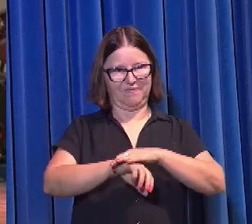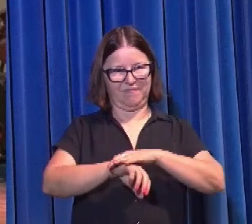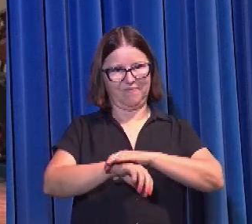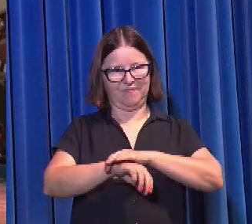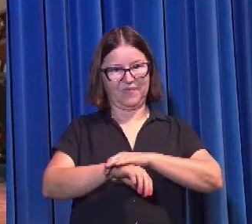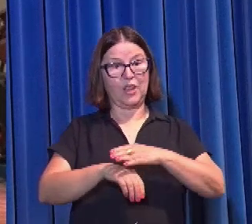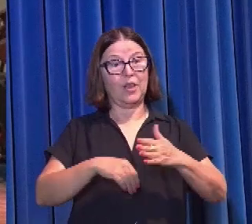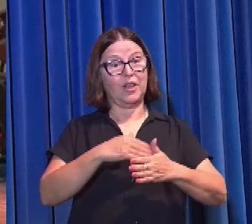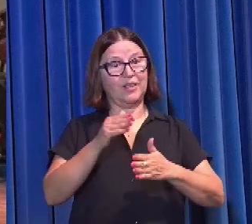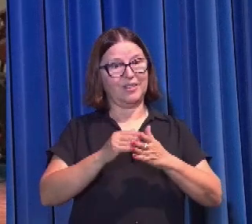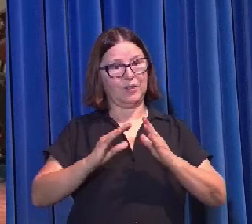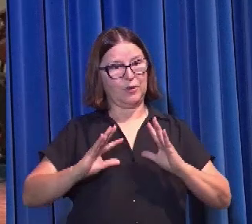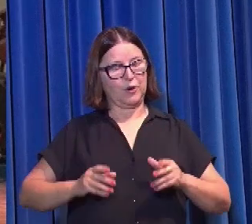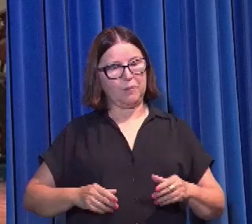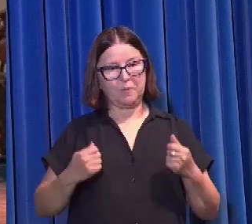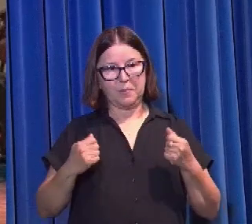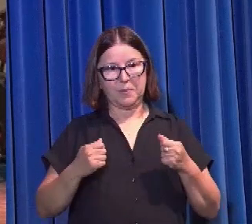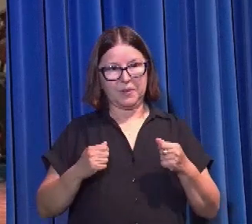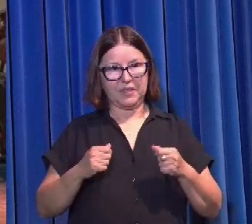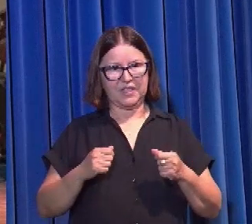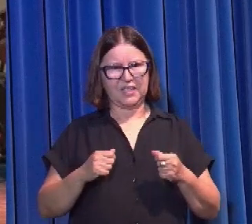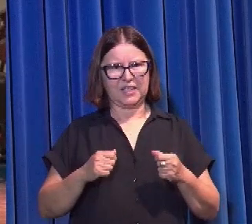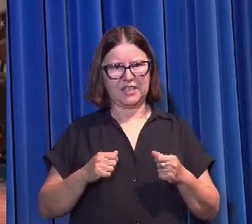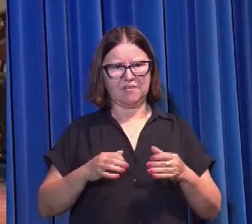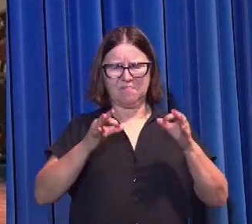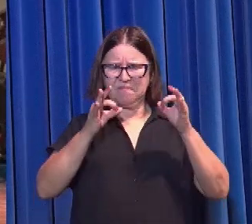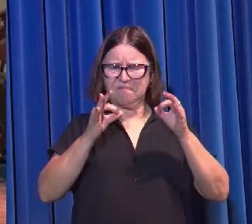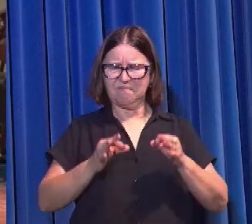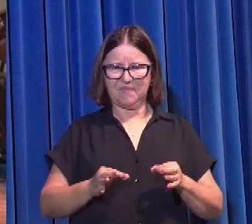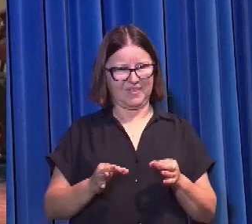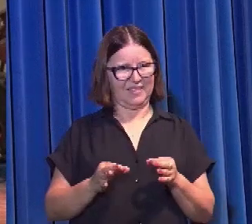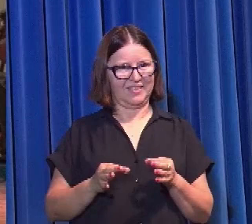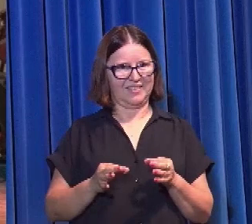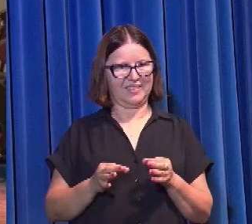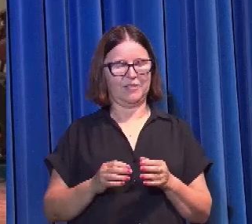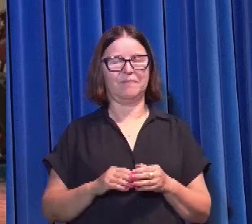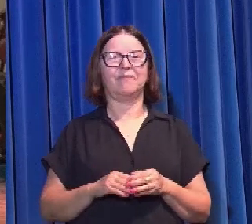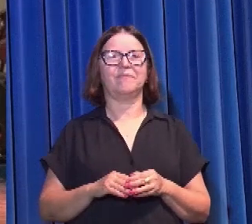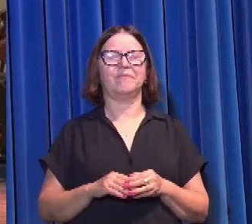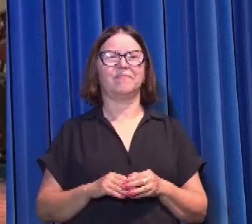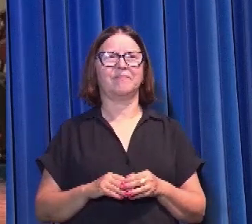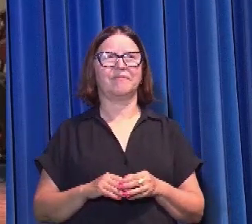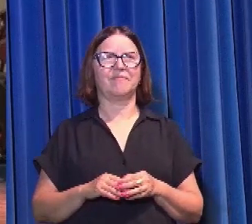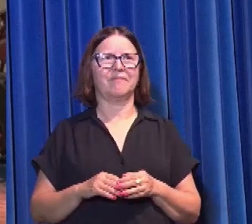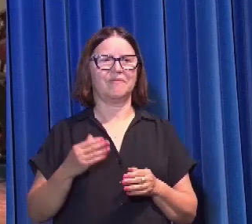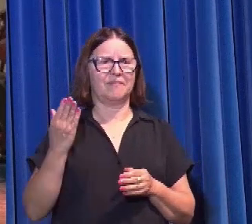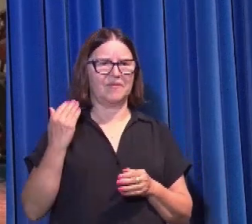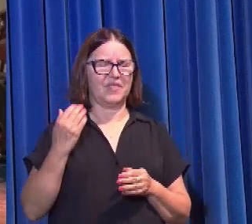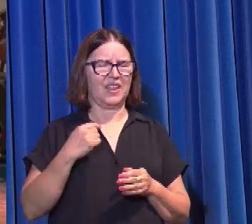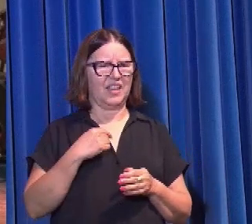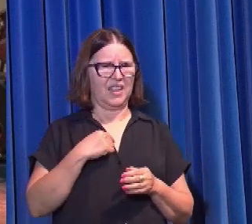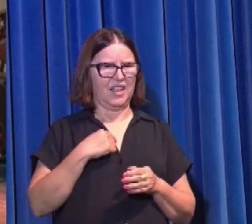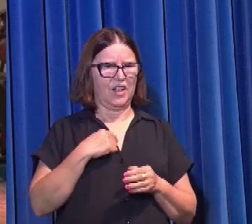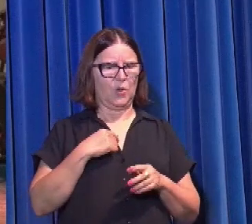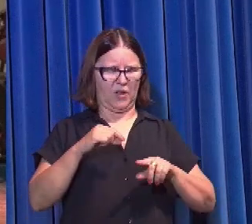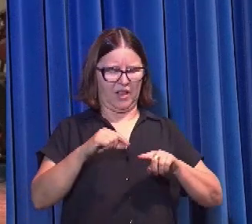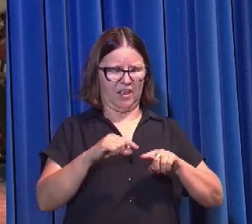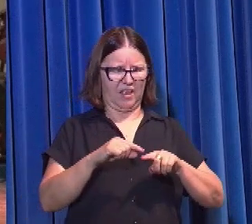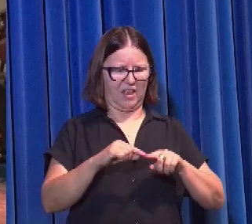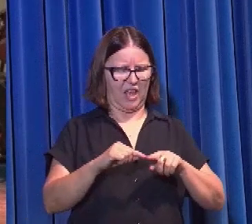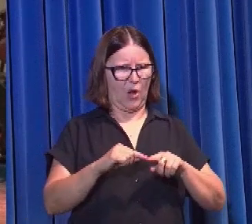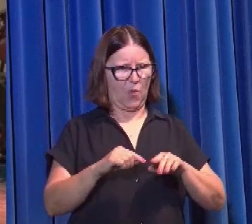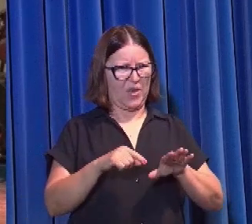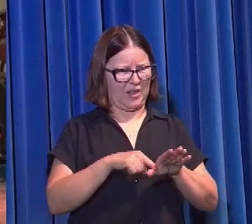Todo o corpo tem que estar bem ajustadinho. E um tempo atrás, meus irmãos, eu tive uma unha encravada. Você pensa que a unha é um órgão inútil,